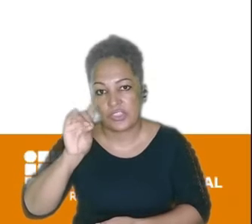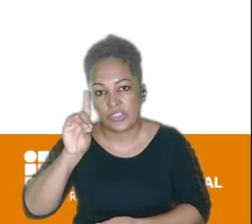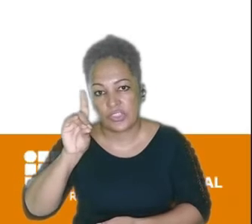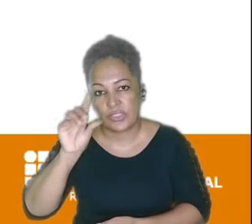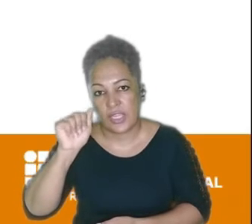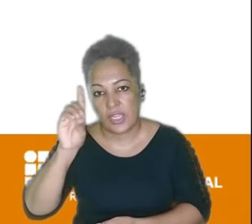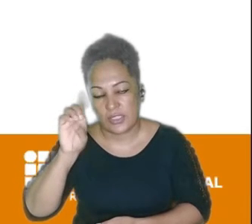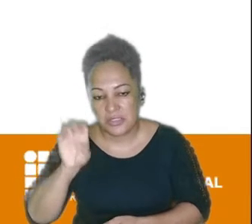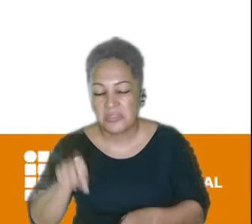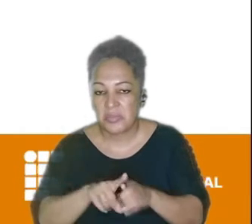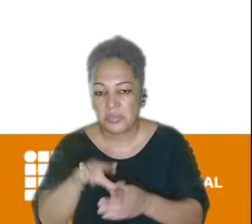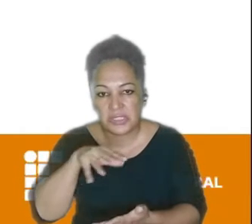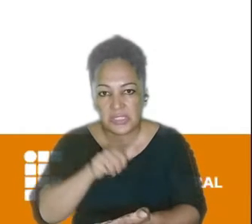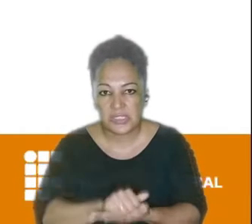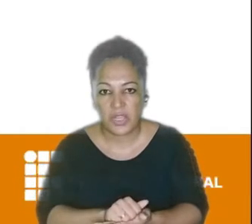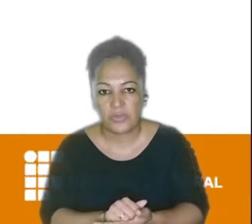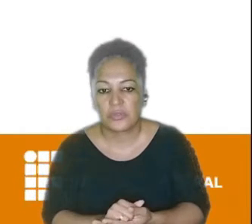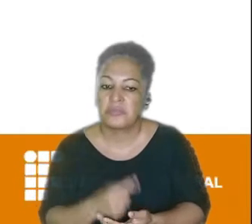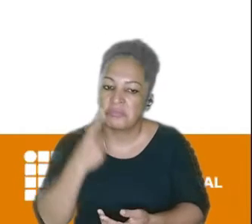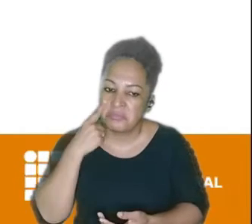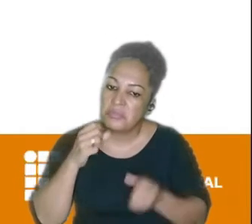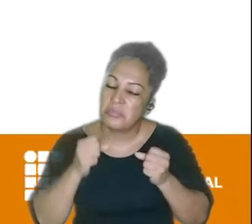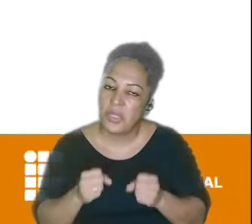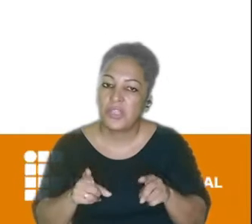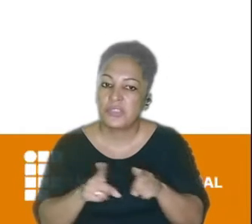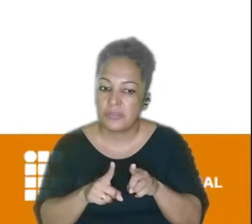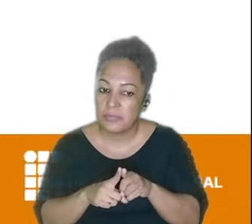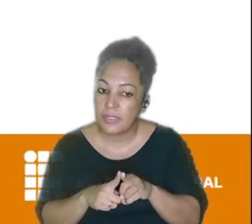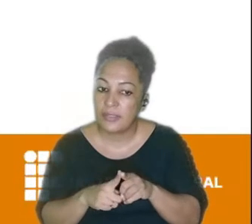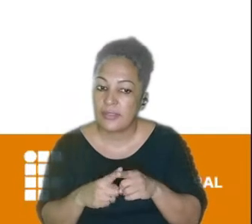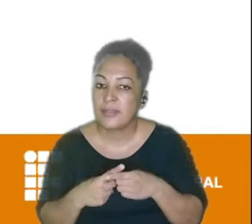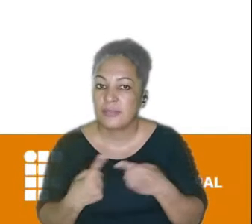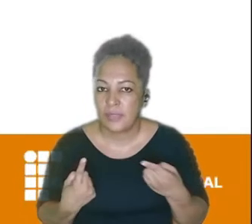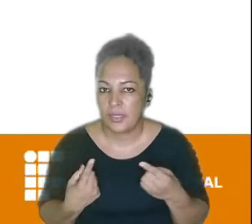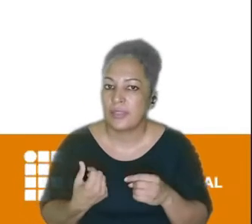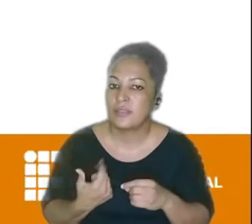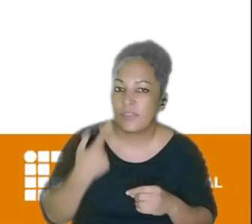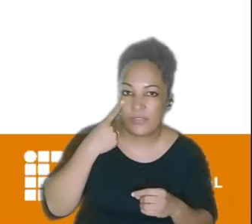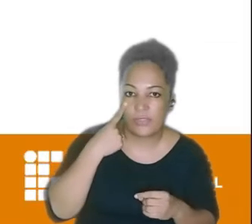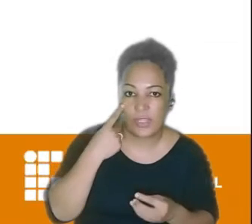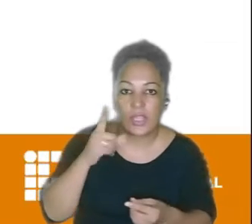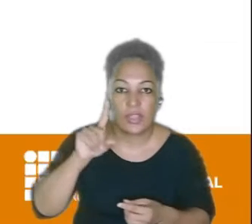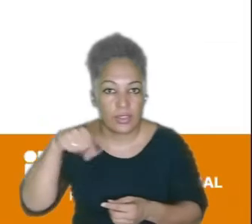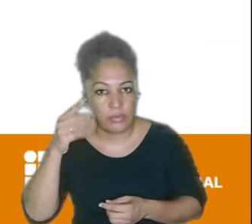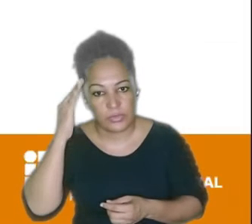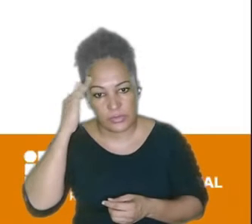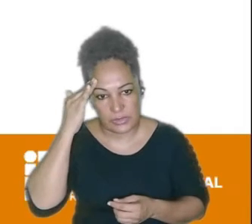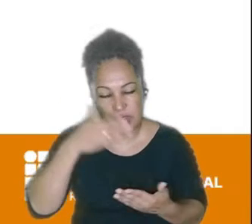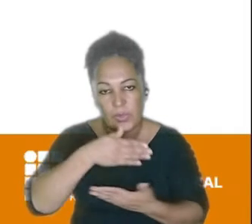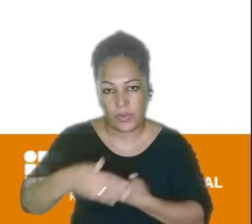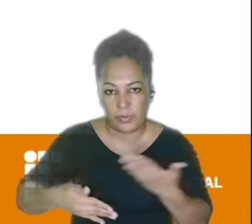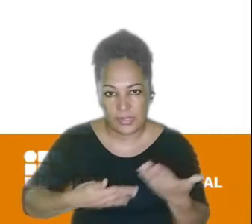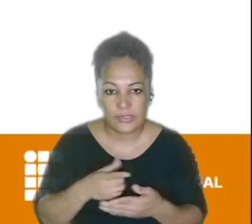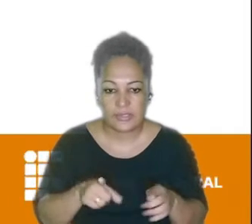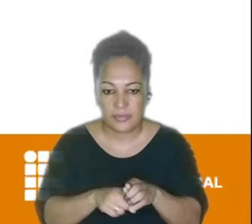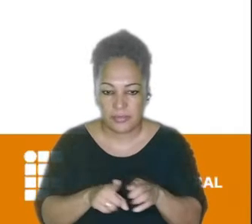salva também. Muita importância, né? Olha aí, você está abstraindo coisas a mais do que o exercício, né? Depois você